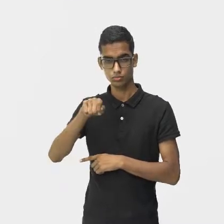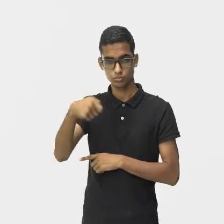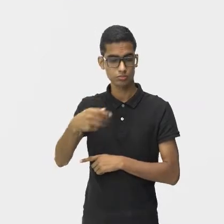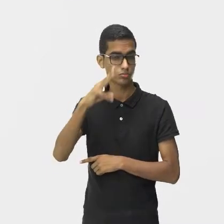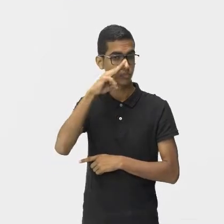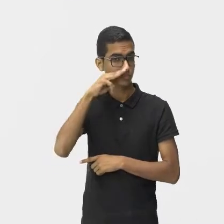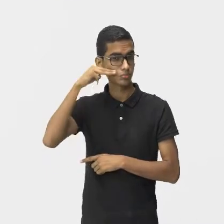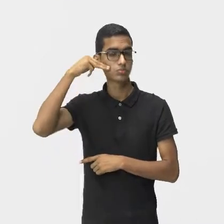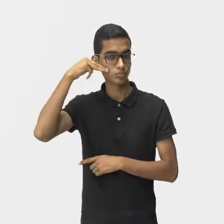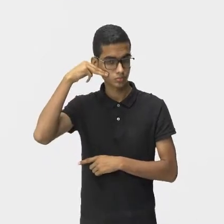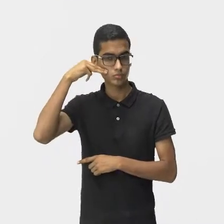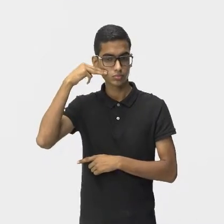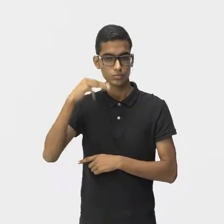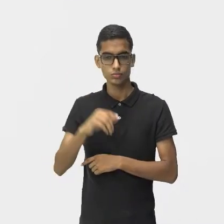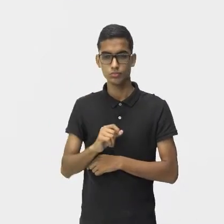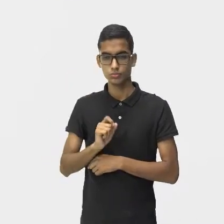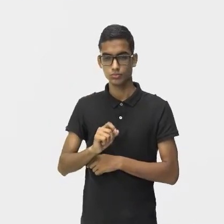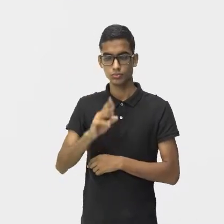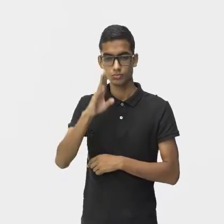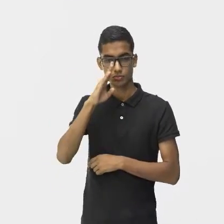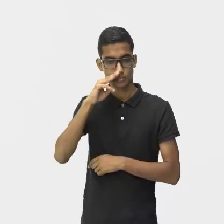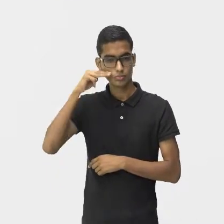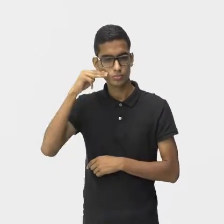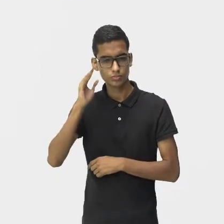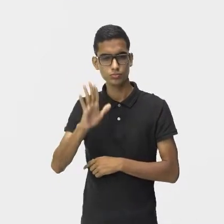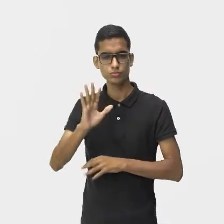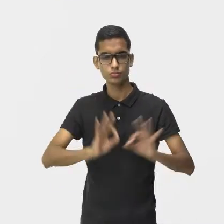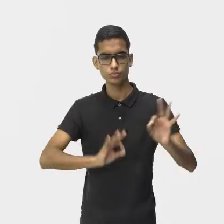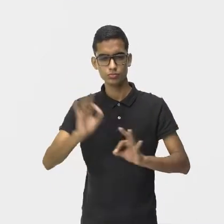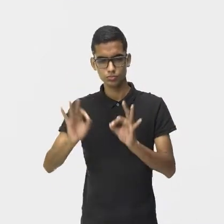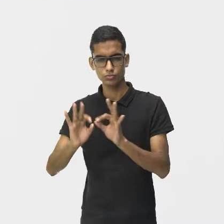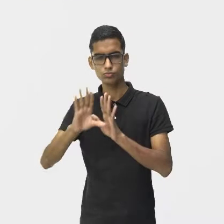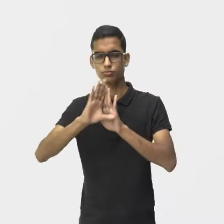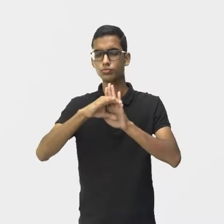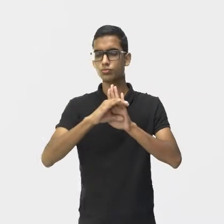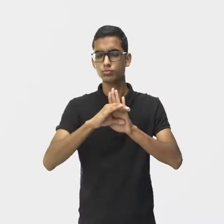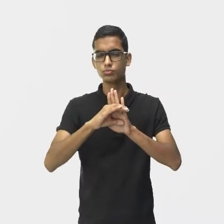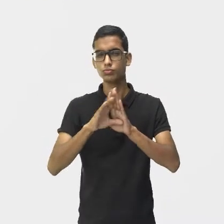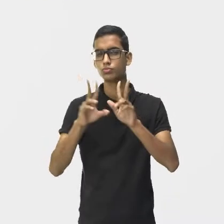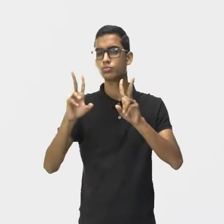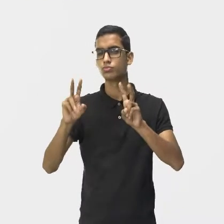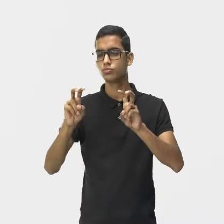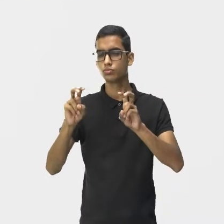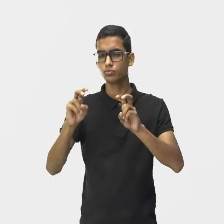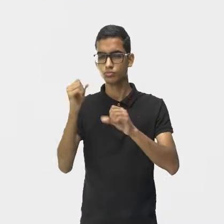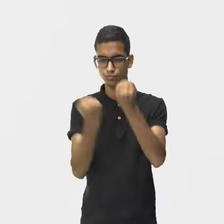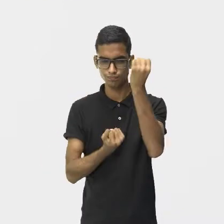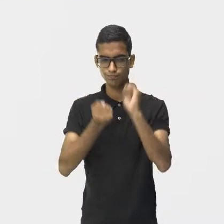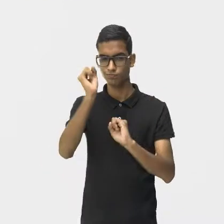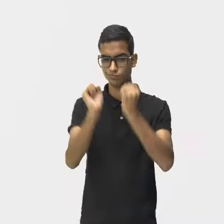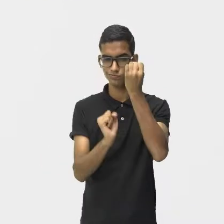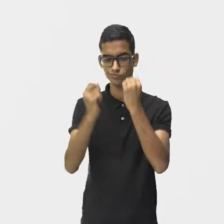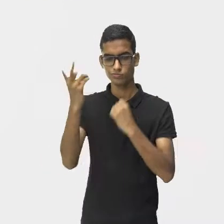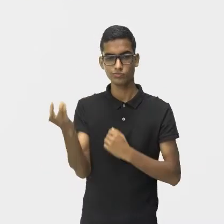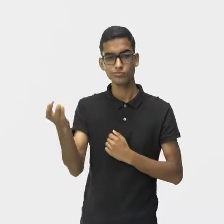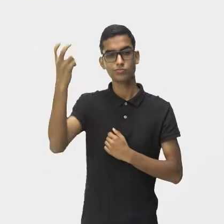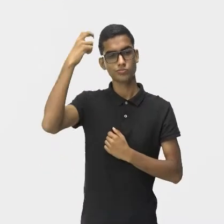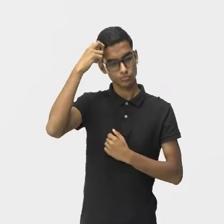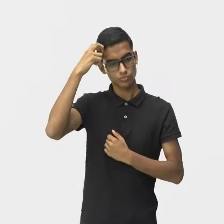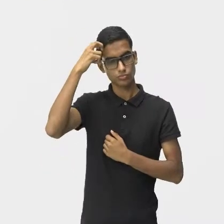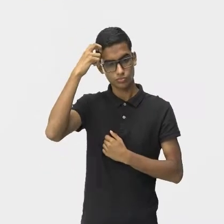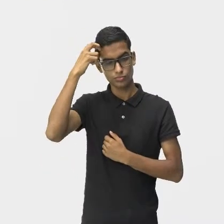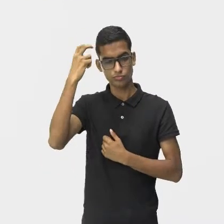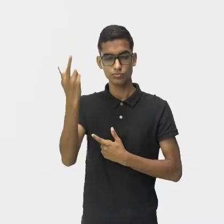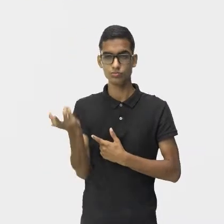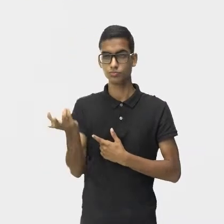um conceito de indústria cultural. A cultura passa a ser